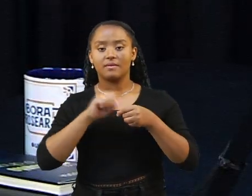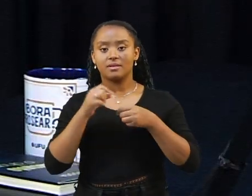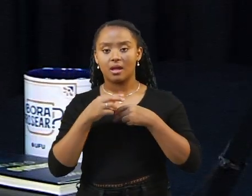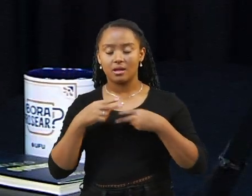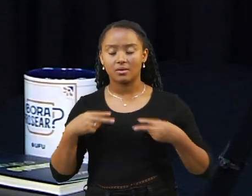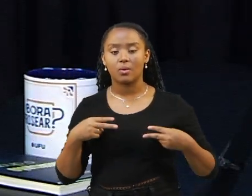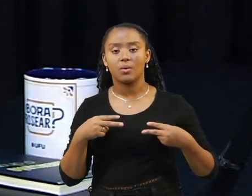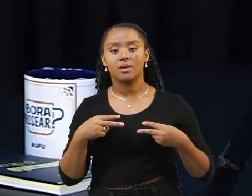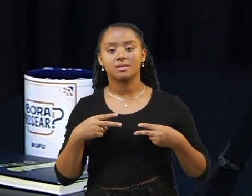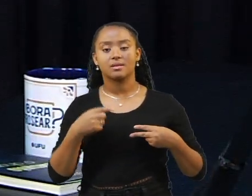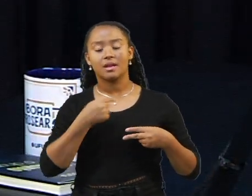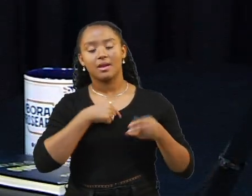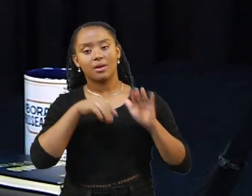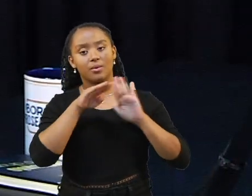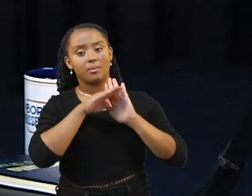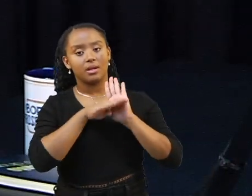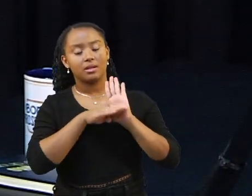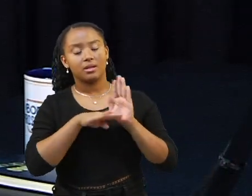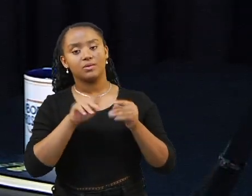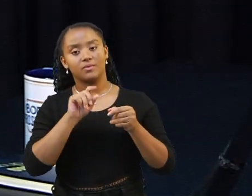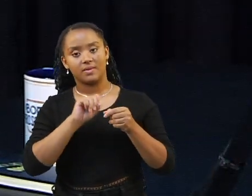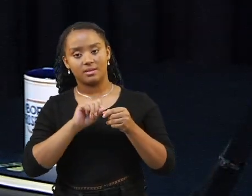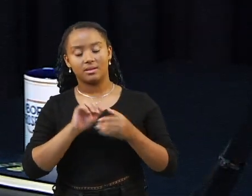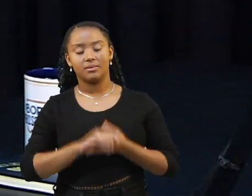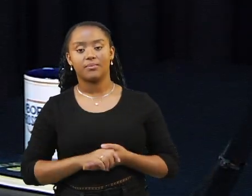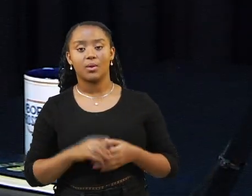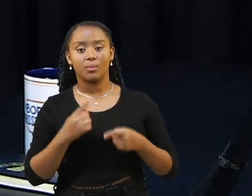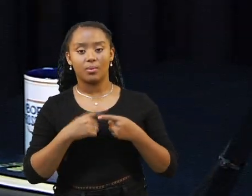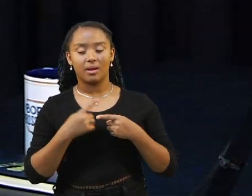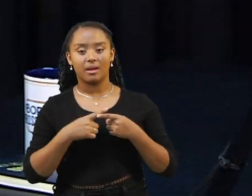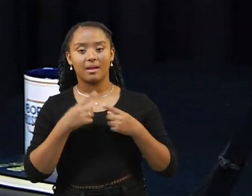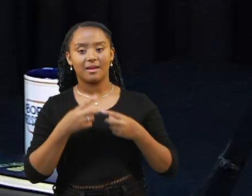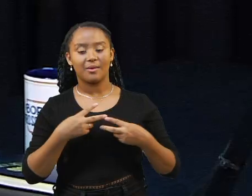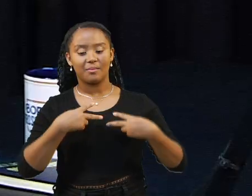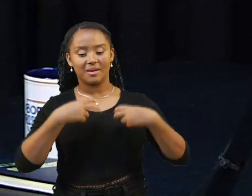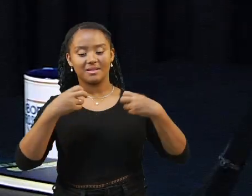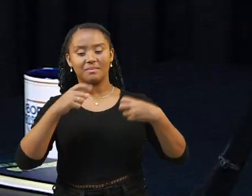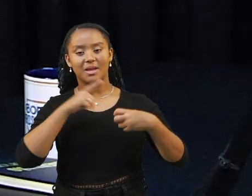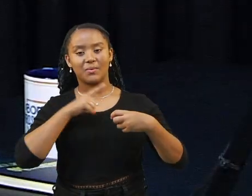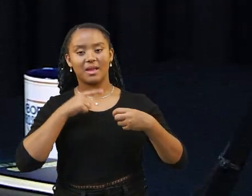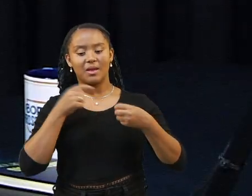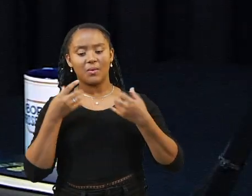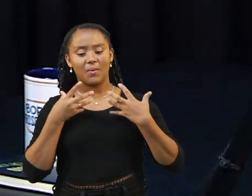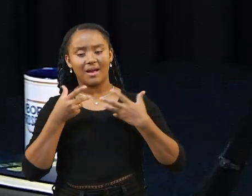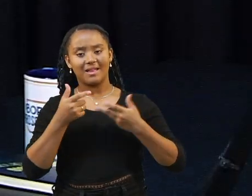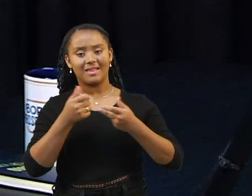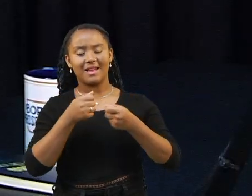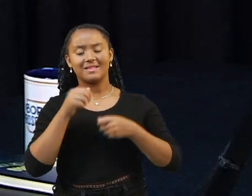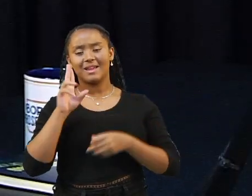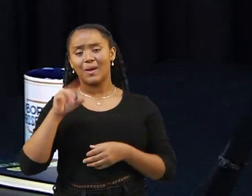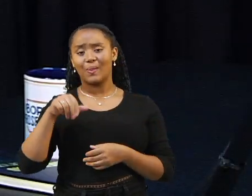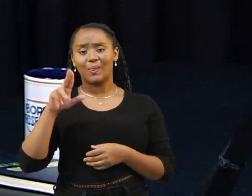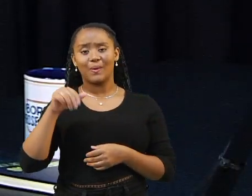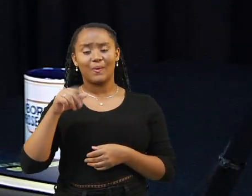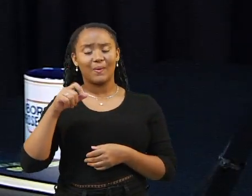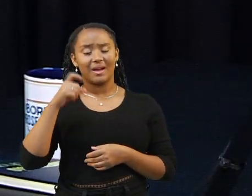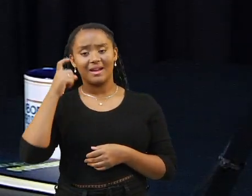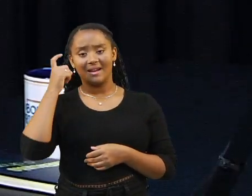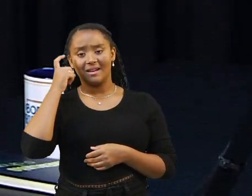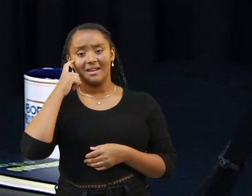eu gosto de fazer as coisas que eu planejo fazer. Eu descobri talentos em mim que